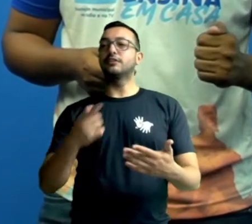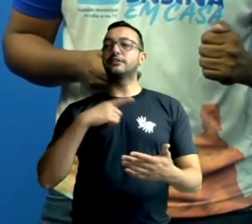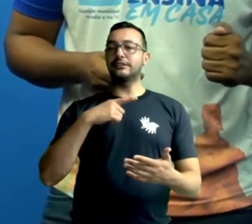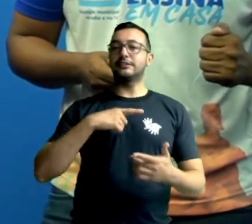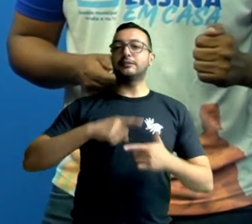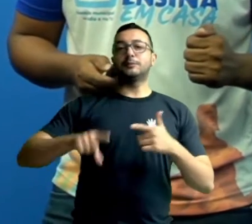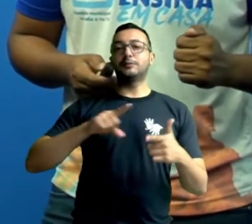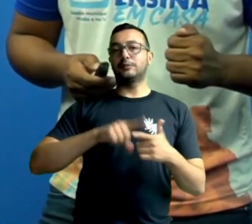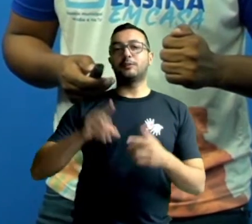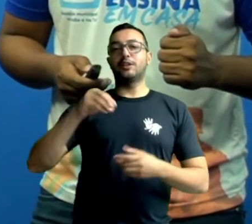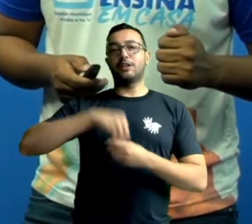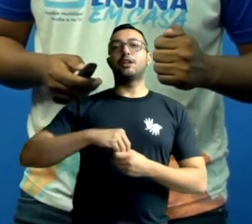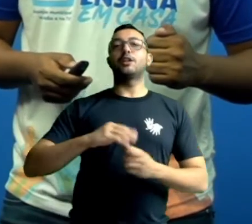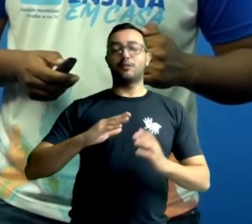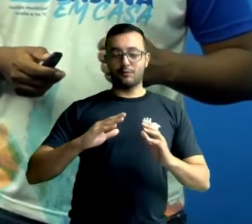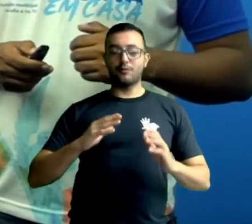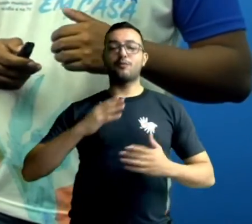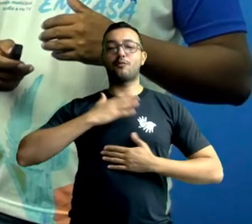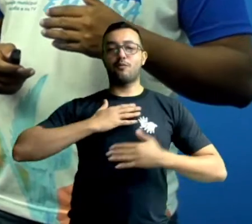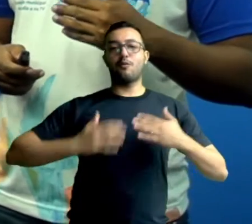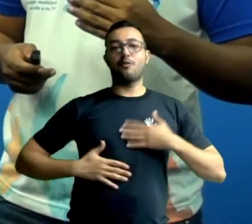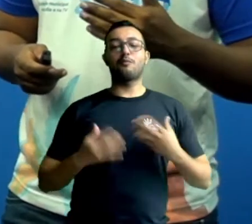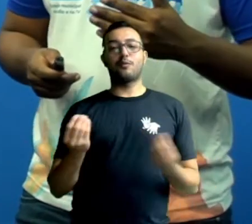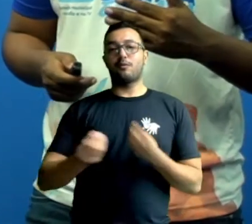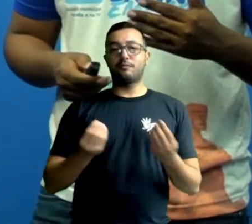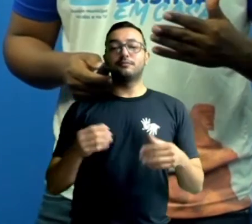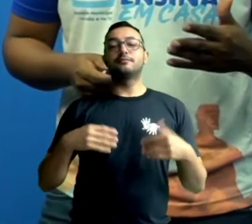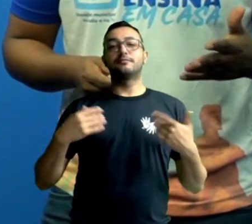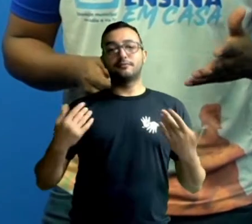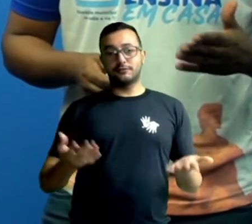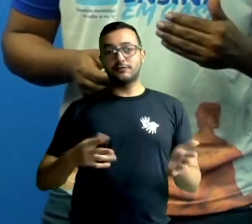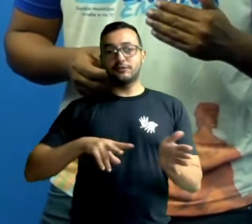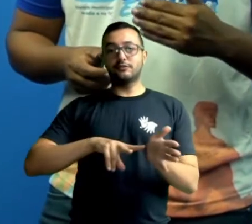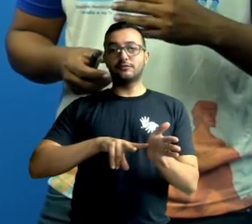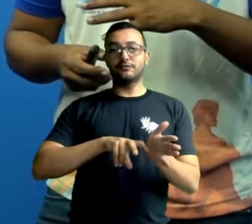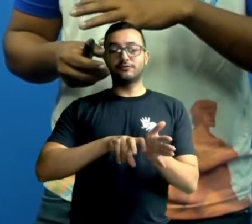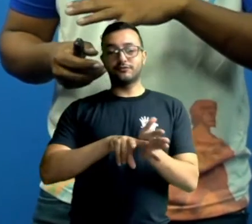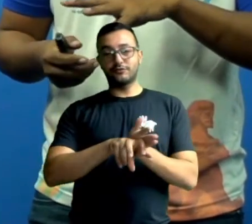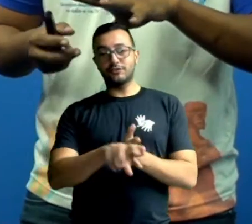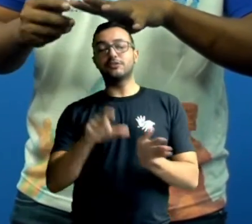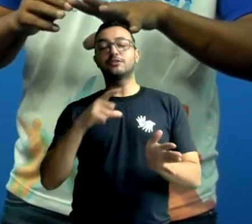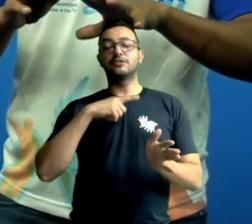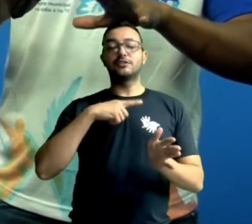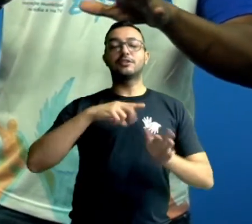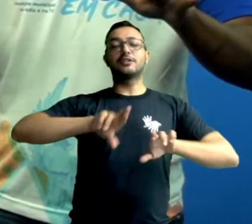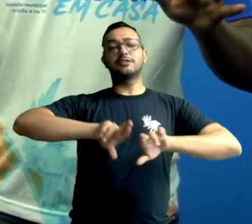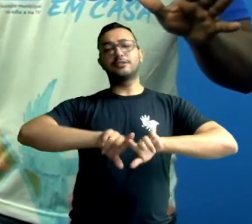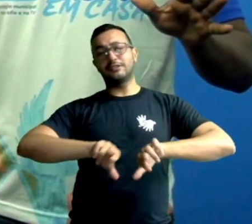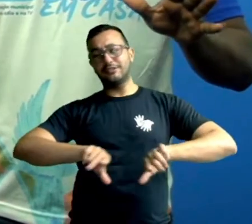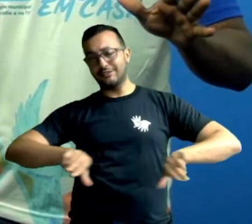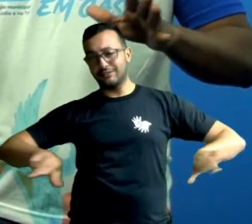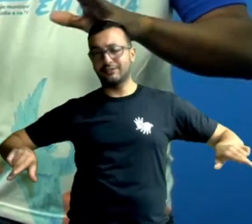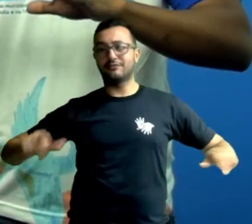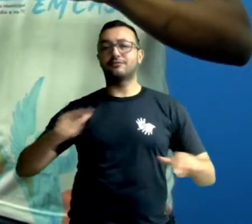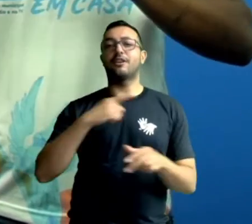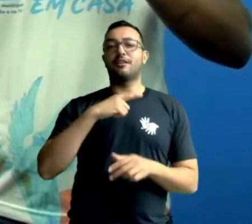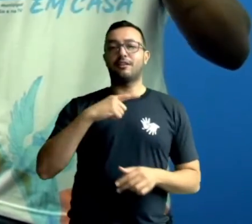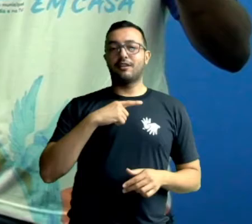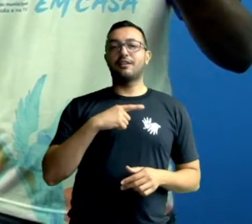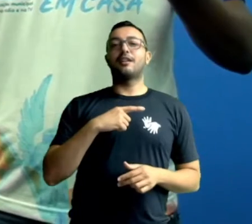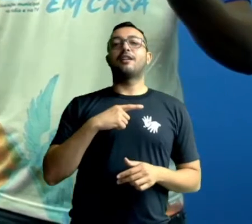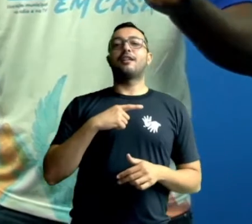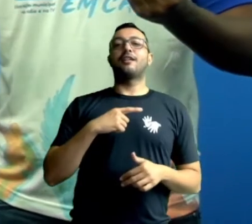no organismo. Então, os vírus existem de diversos tipos diferentes